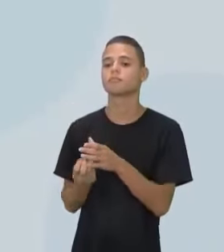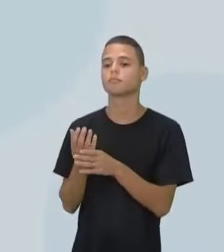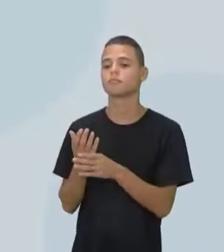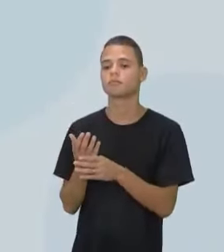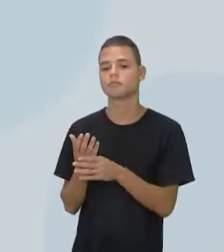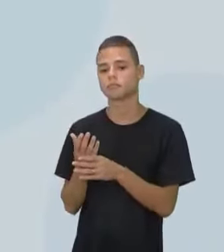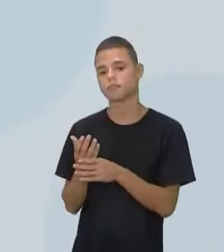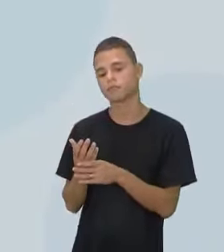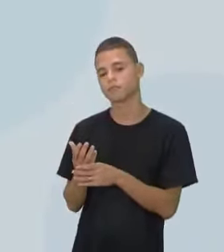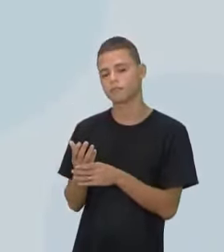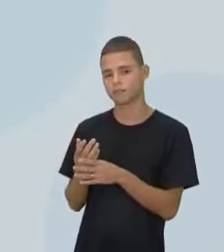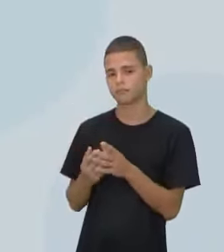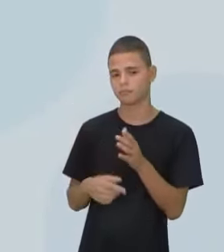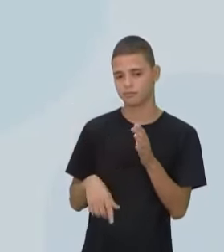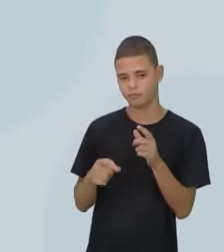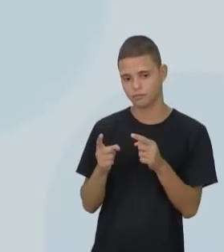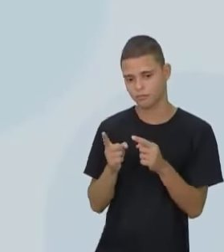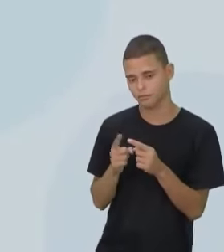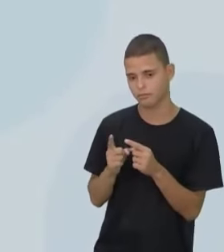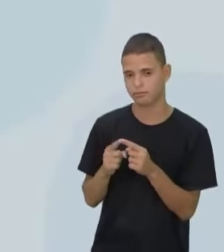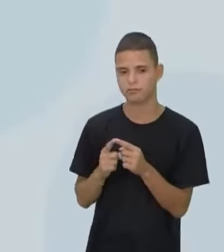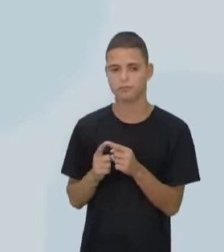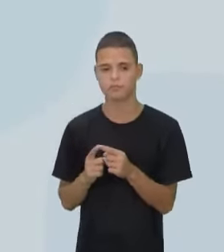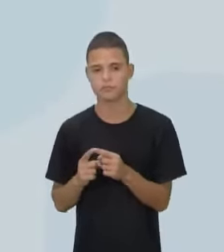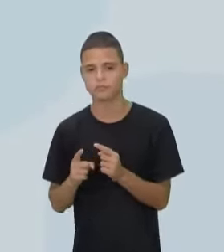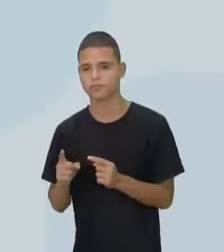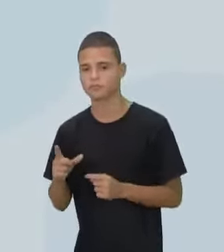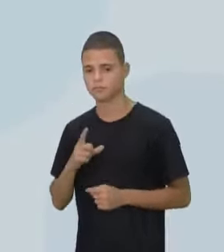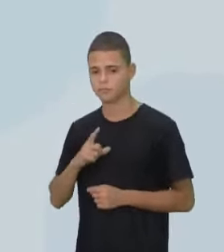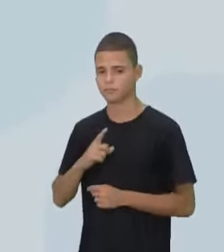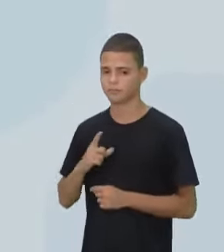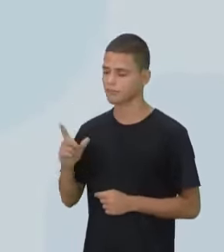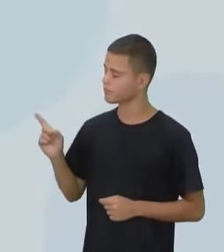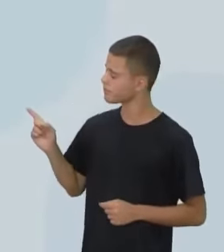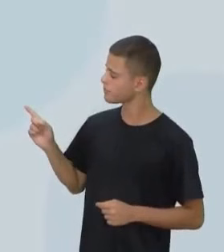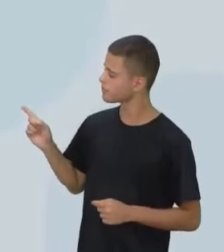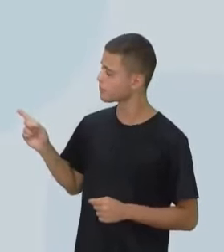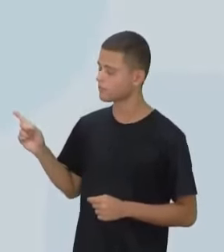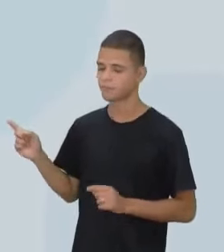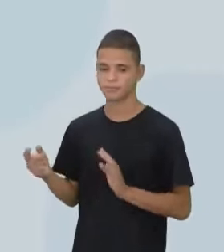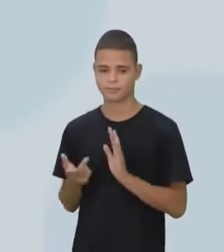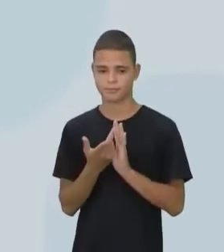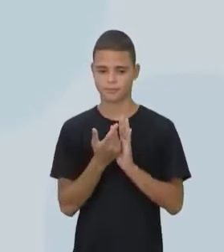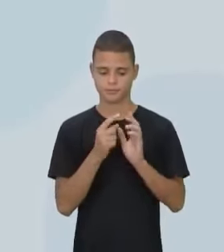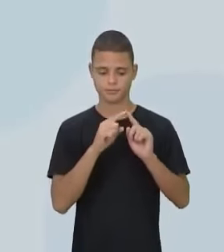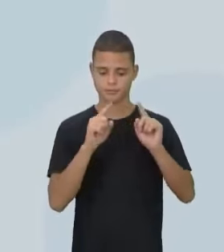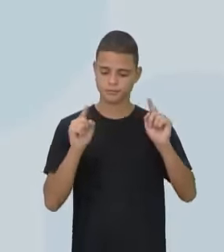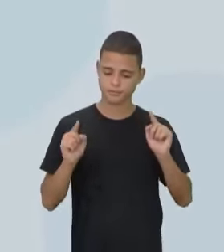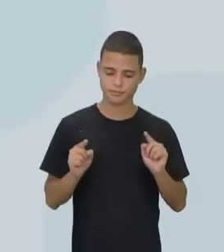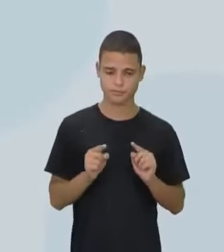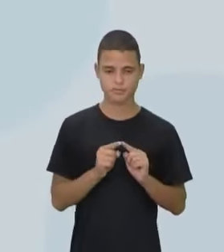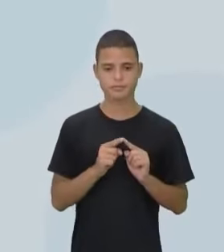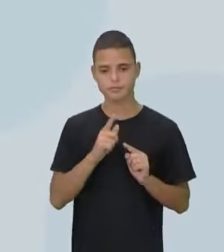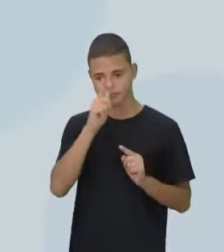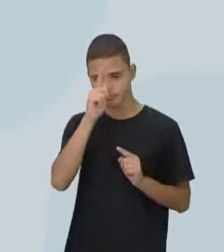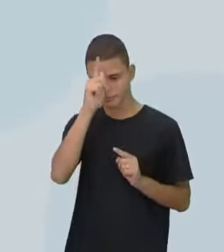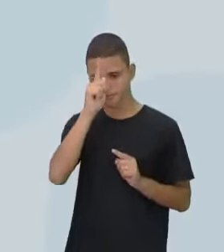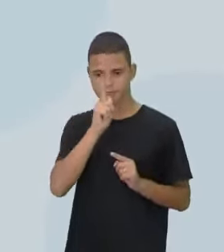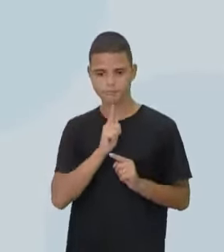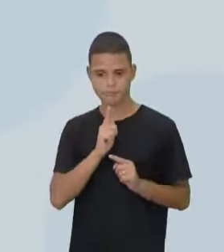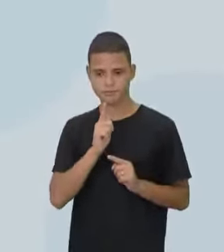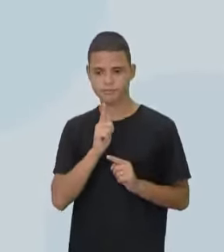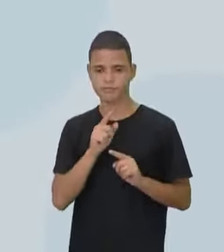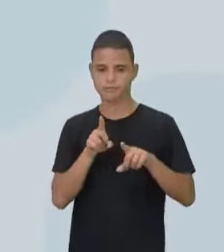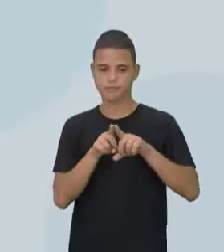nesse globinho, nesse círculo onde eu tenho o vermelho e o amarelo, na faixa vermelha que fica entre o